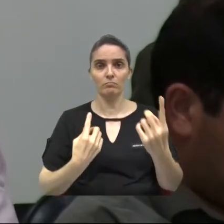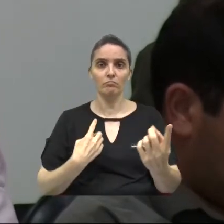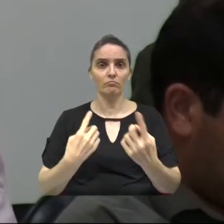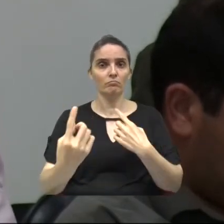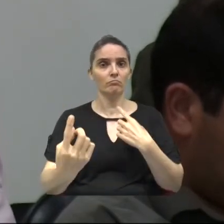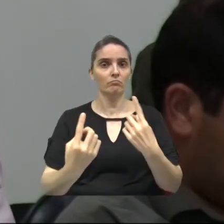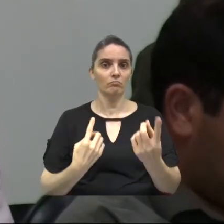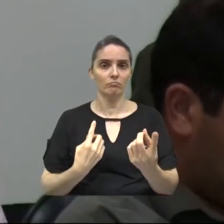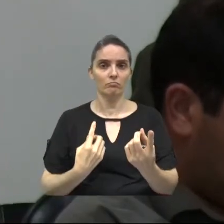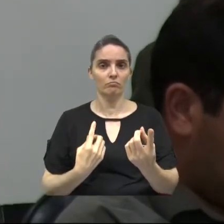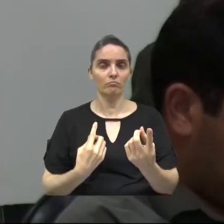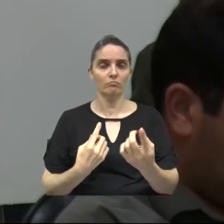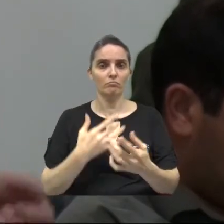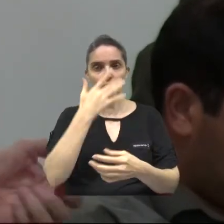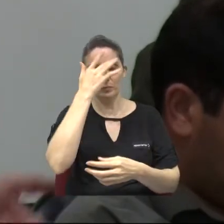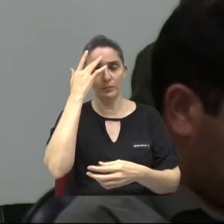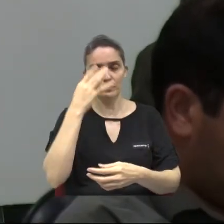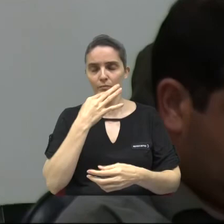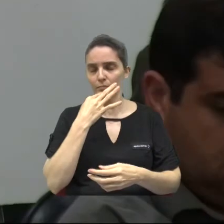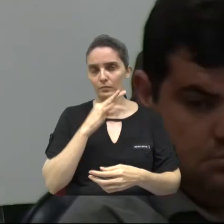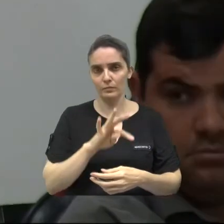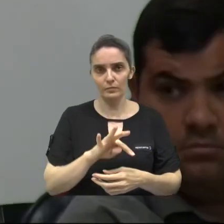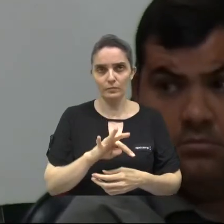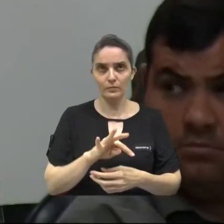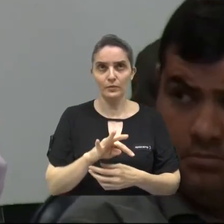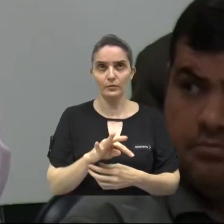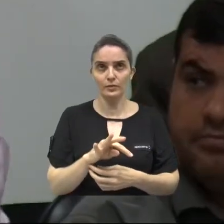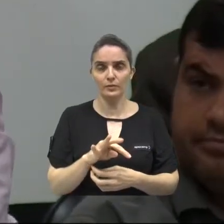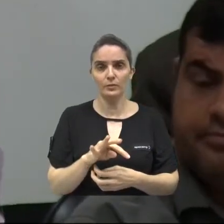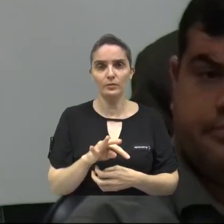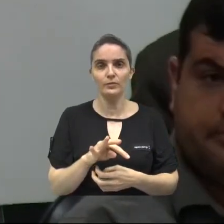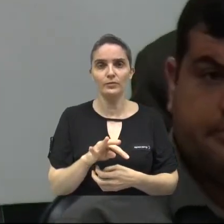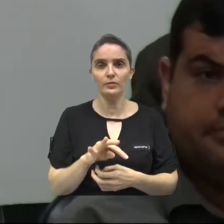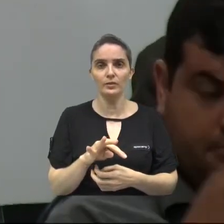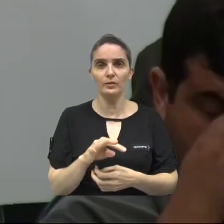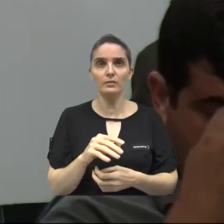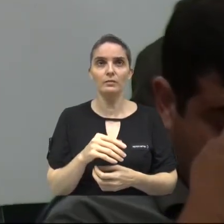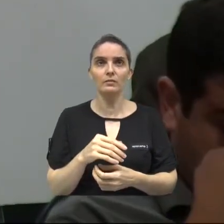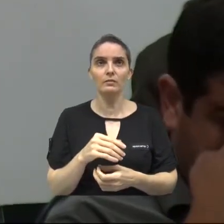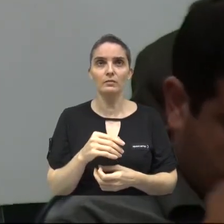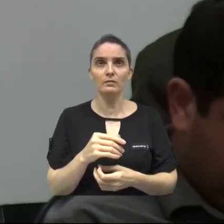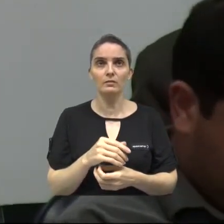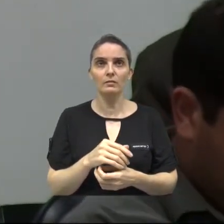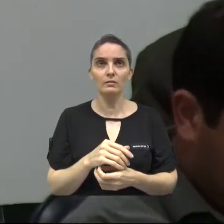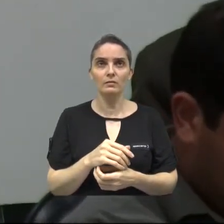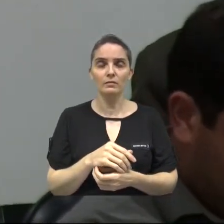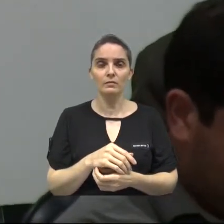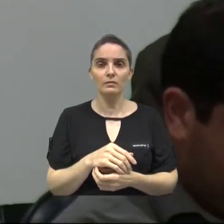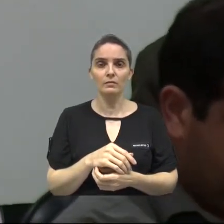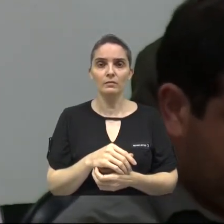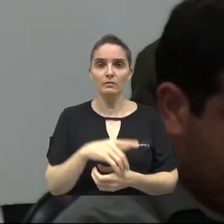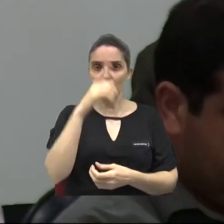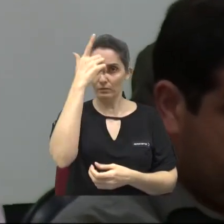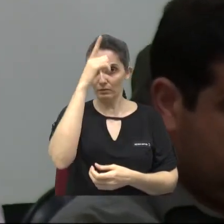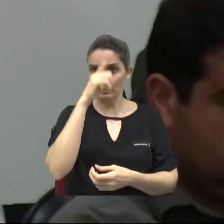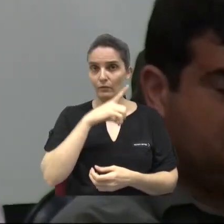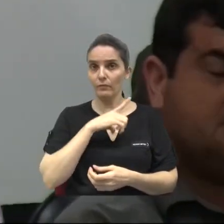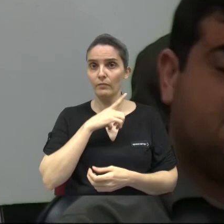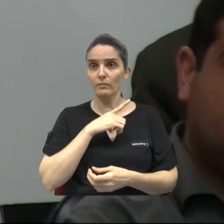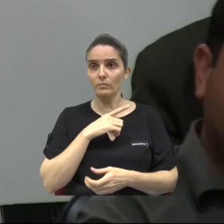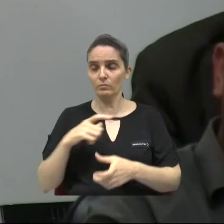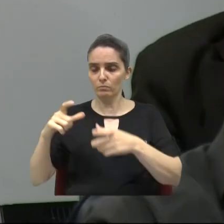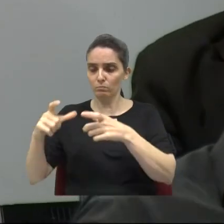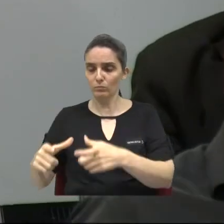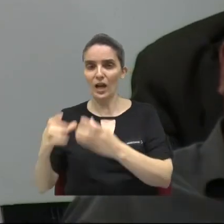quem não conhece ou passa pouco, o Cleiton passa bastante, o Vaguinho mora lá, e eu tive uma lanchonete na esquina